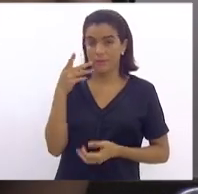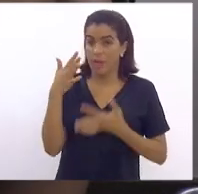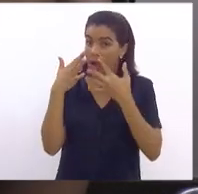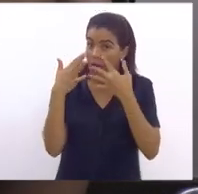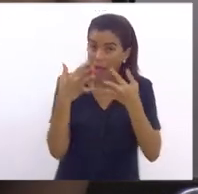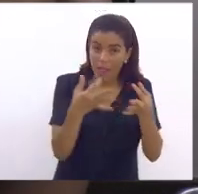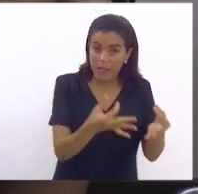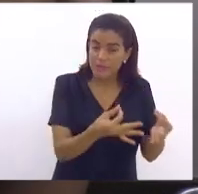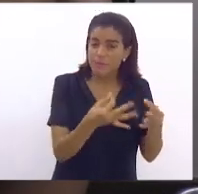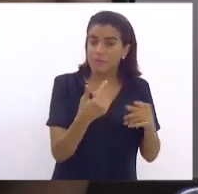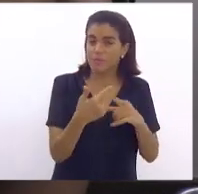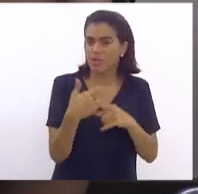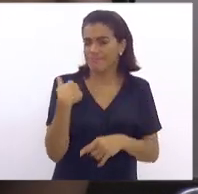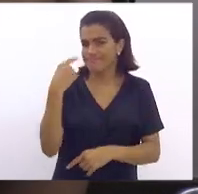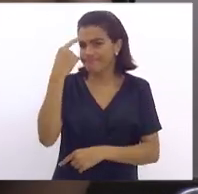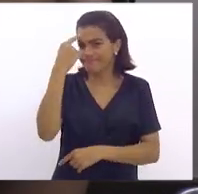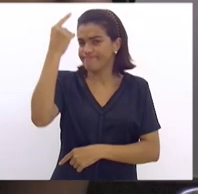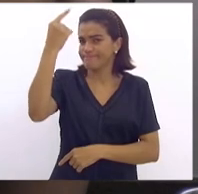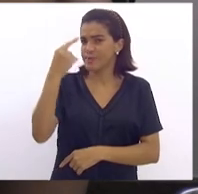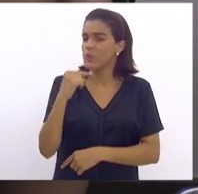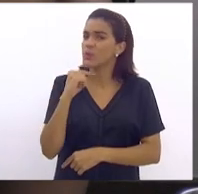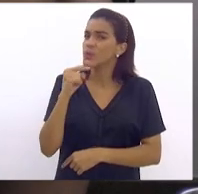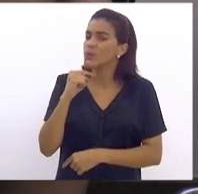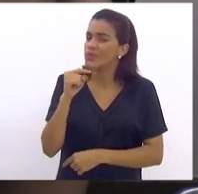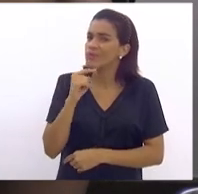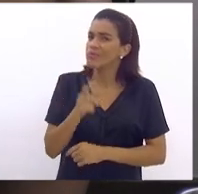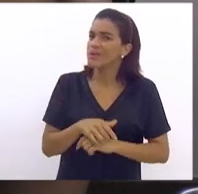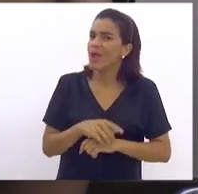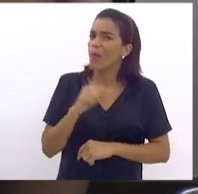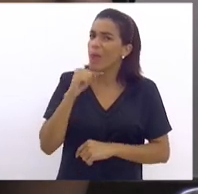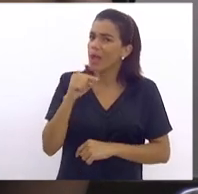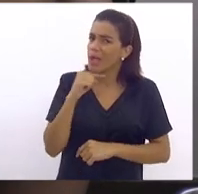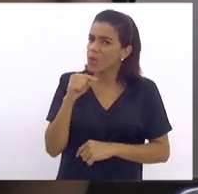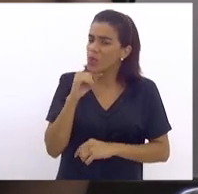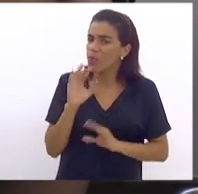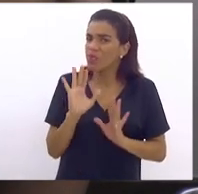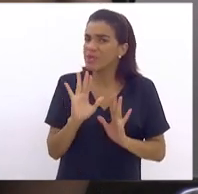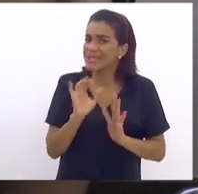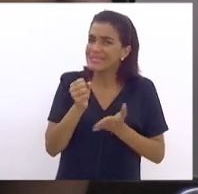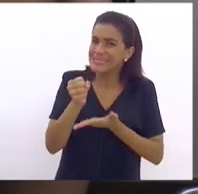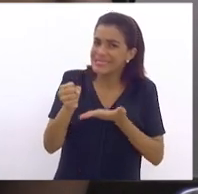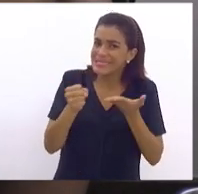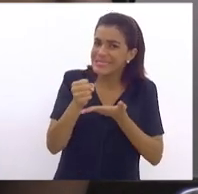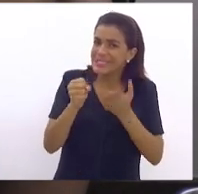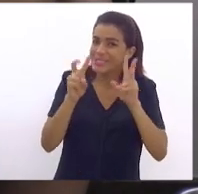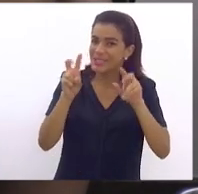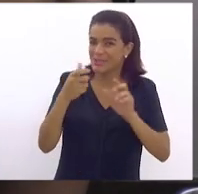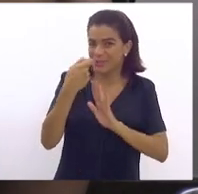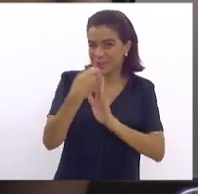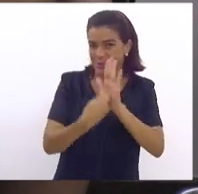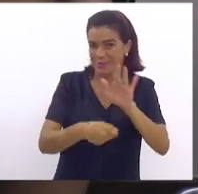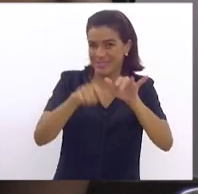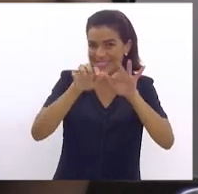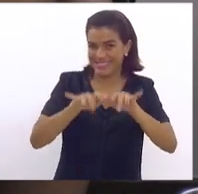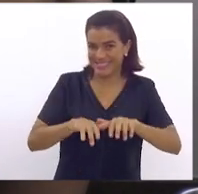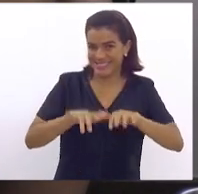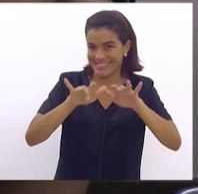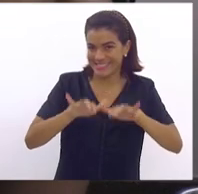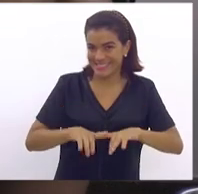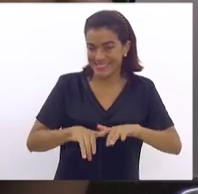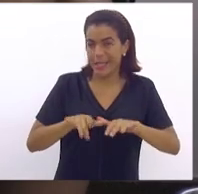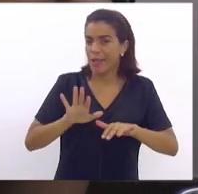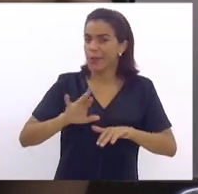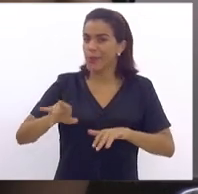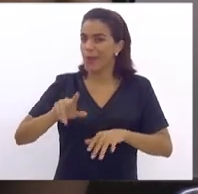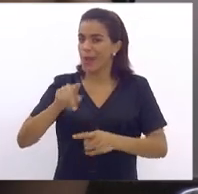que a dúvida que está surgindo é uma dúvida meramente redacional, que não está na